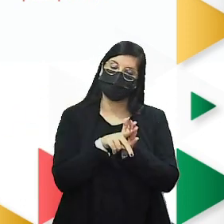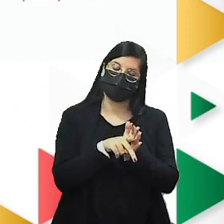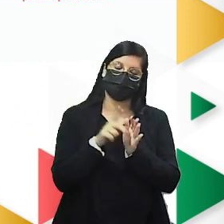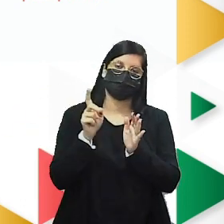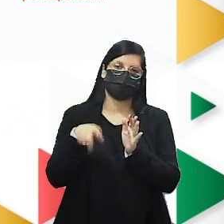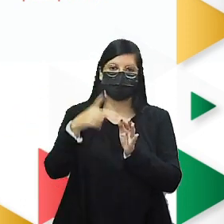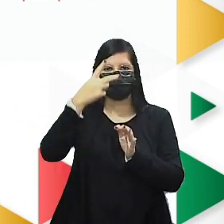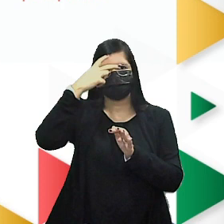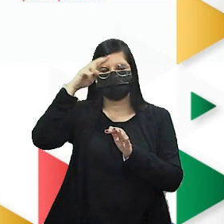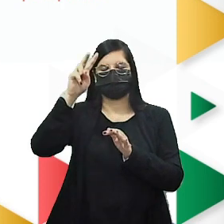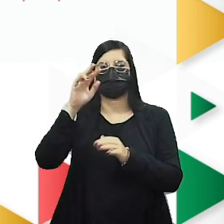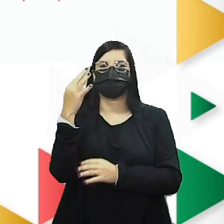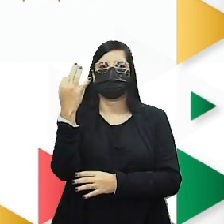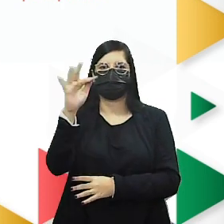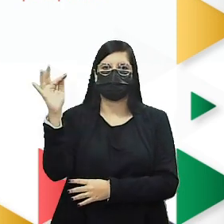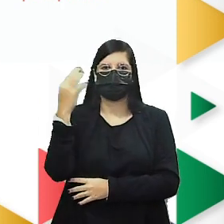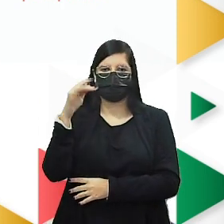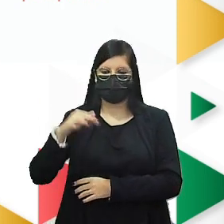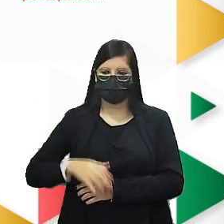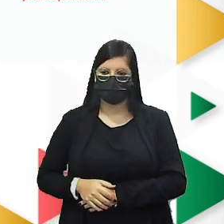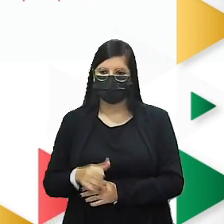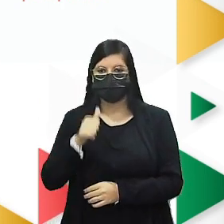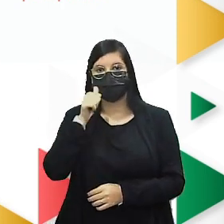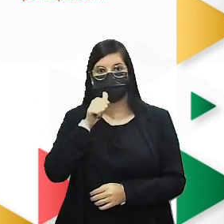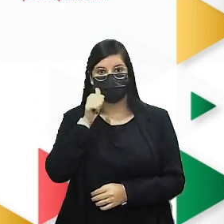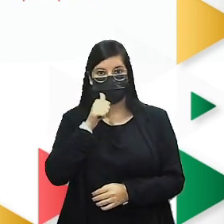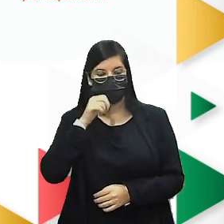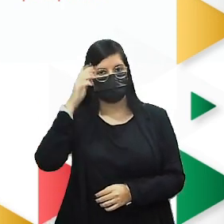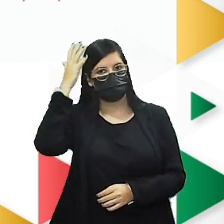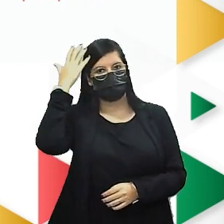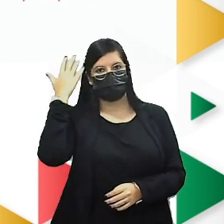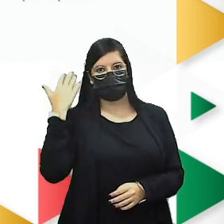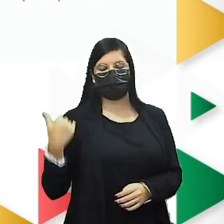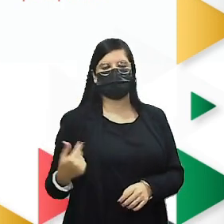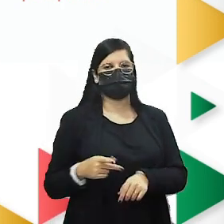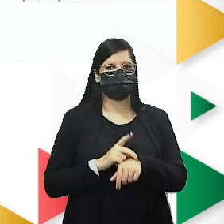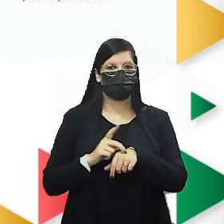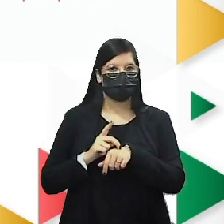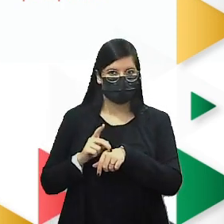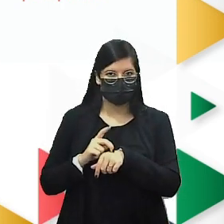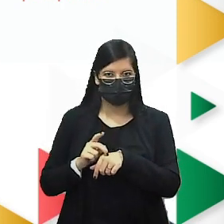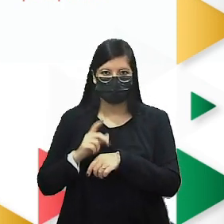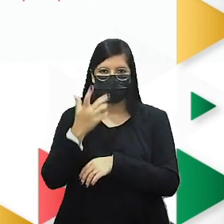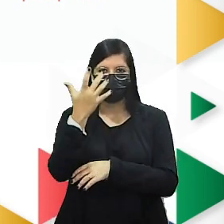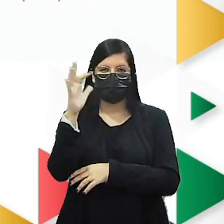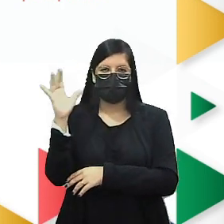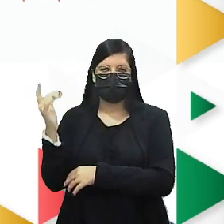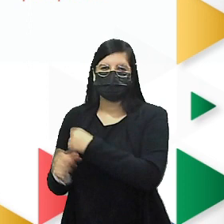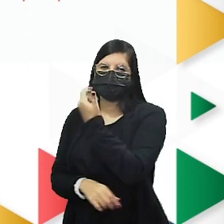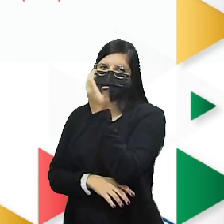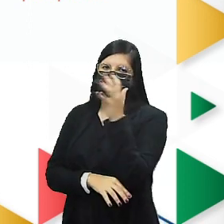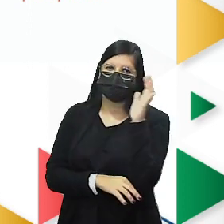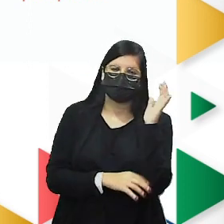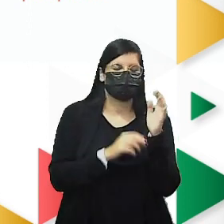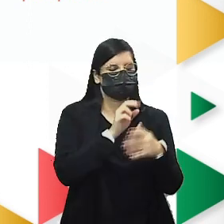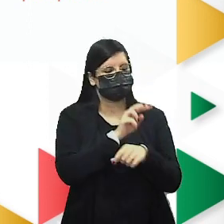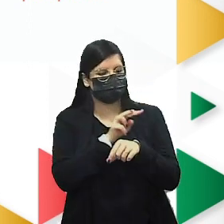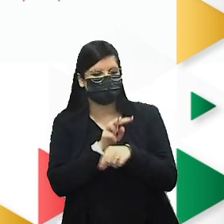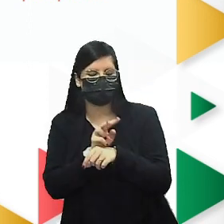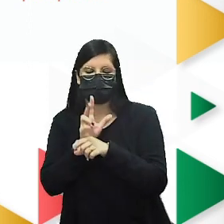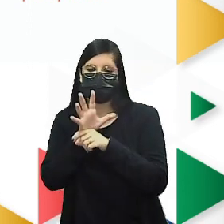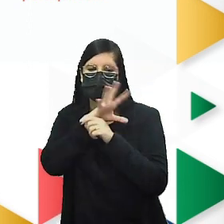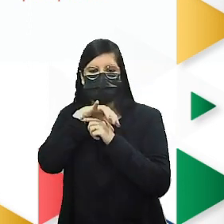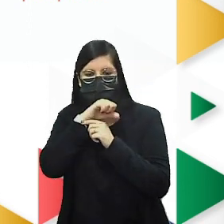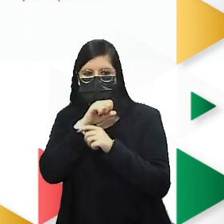da nossa história, do nosso folclore, né? É uma cabocla de longos cabelos negros que vive pela floresta protegendo as plantas e os